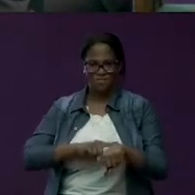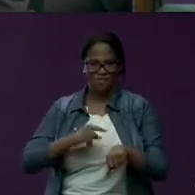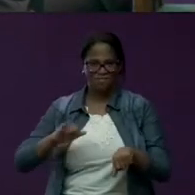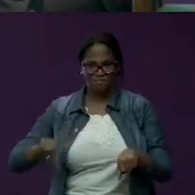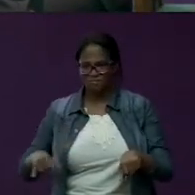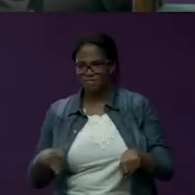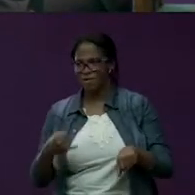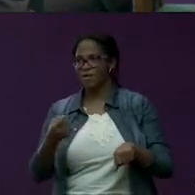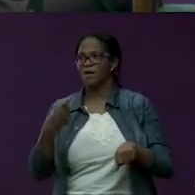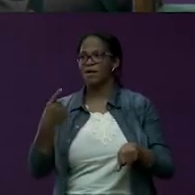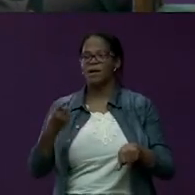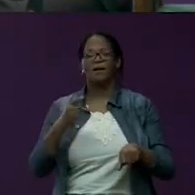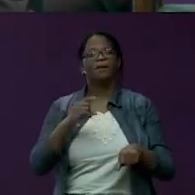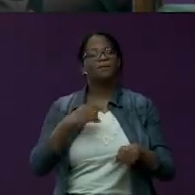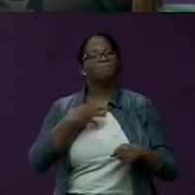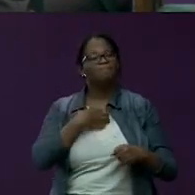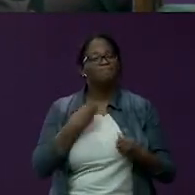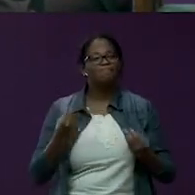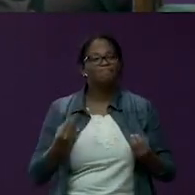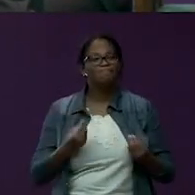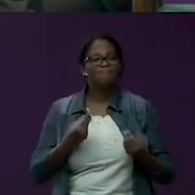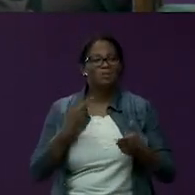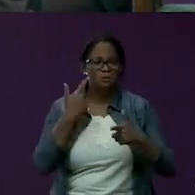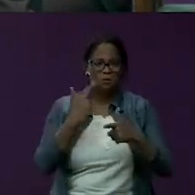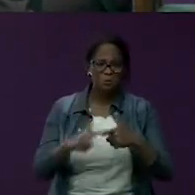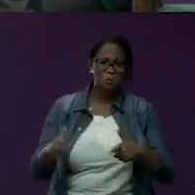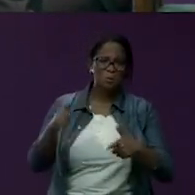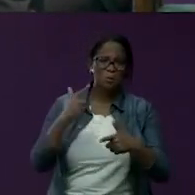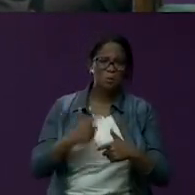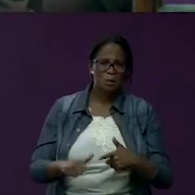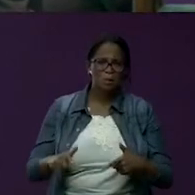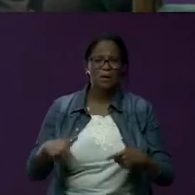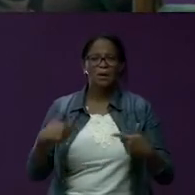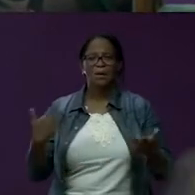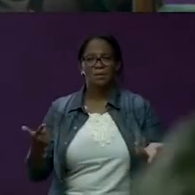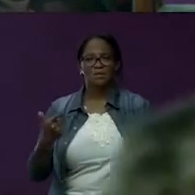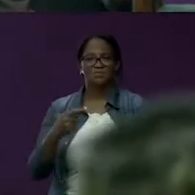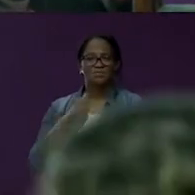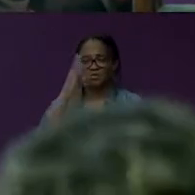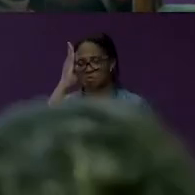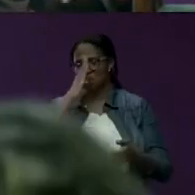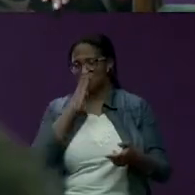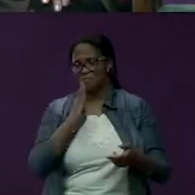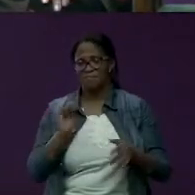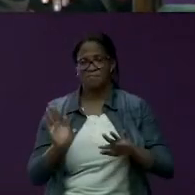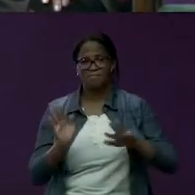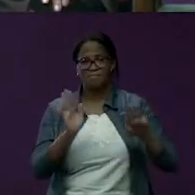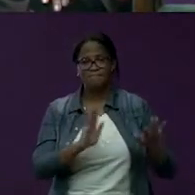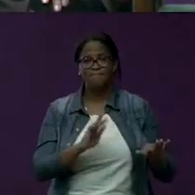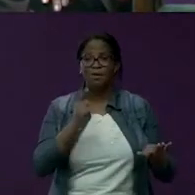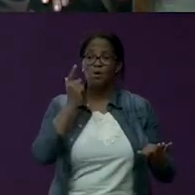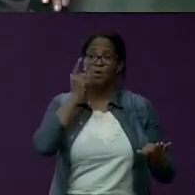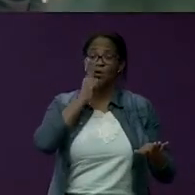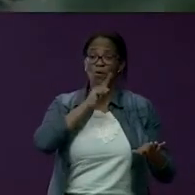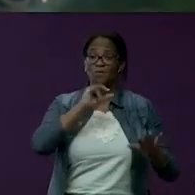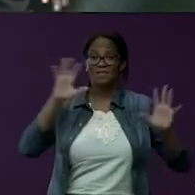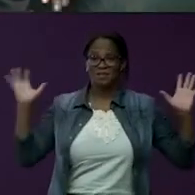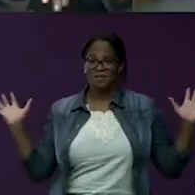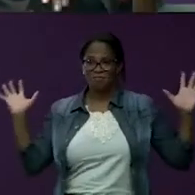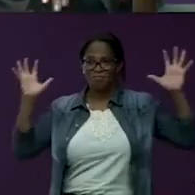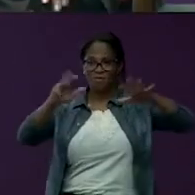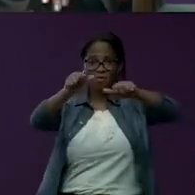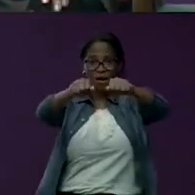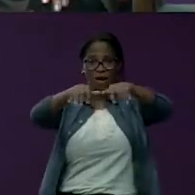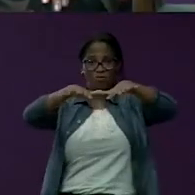onde, com um clima tão conturbado, com tantas indefinições no país, se consegue reunir um